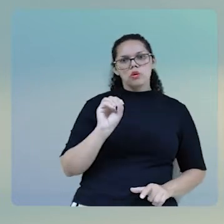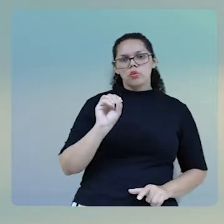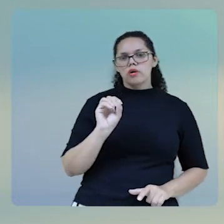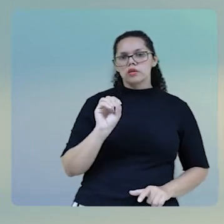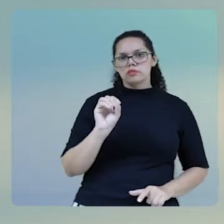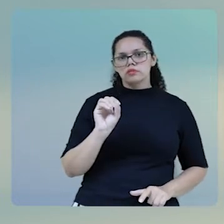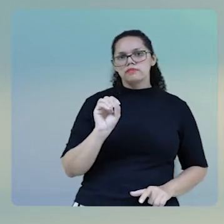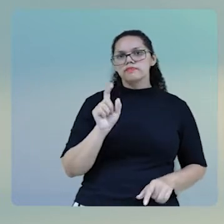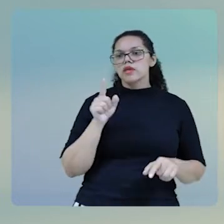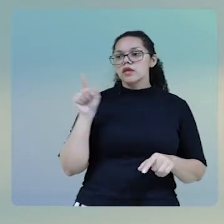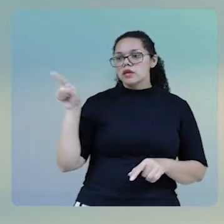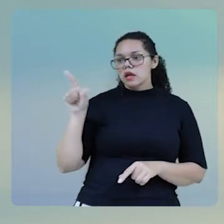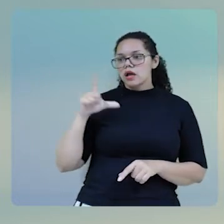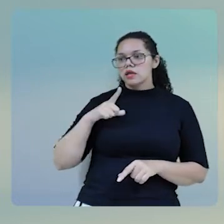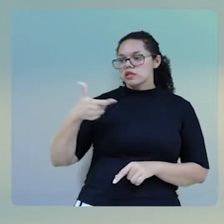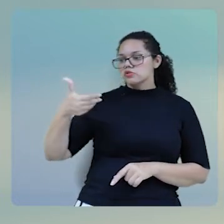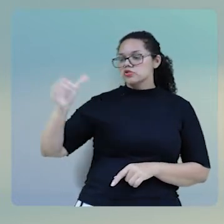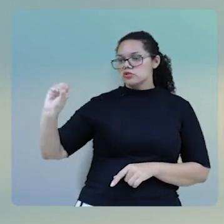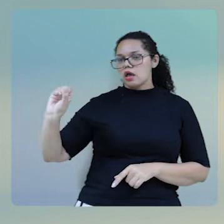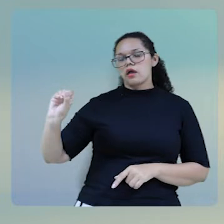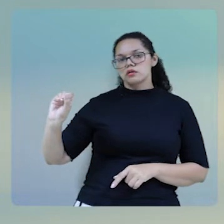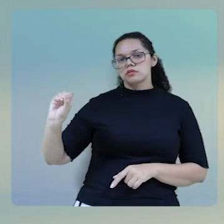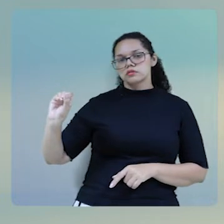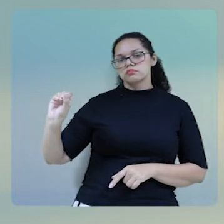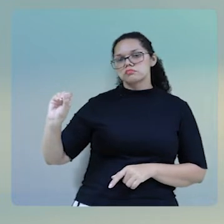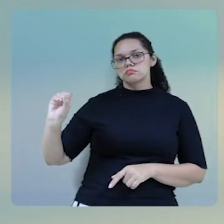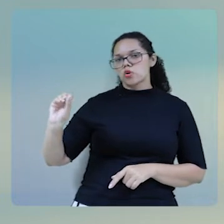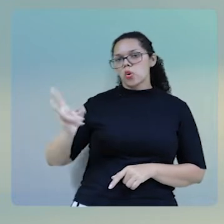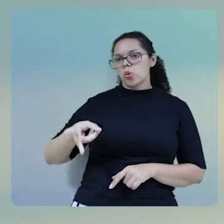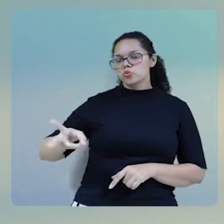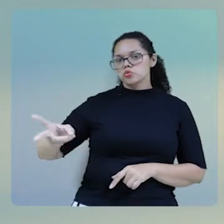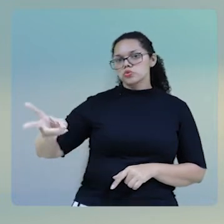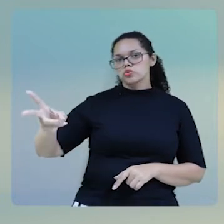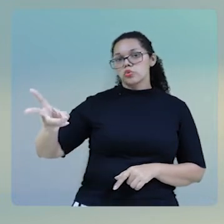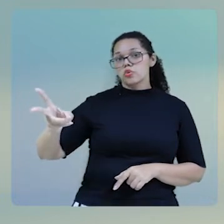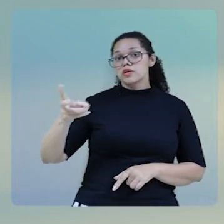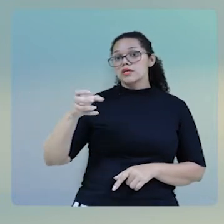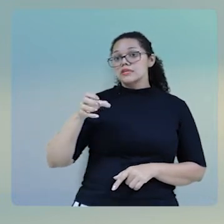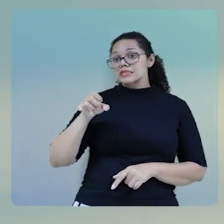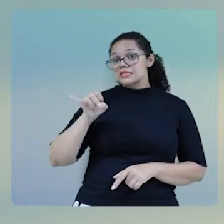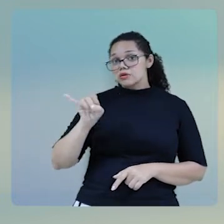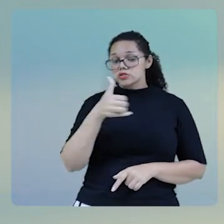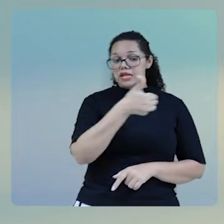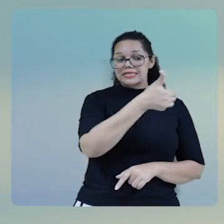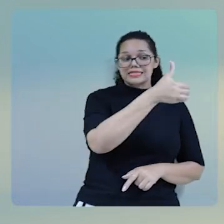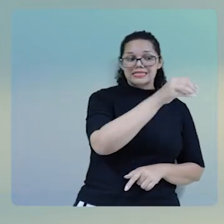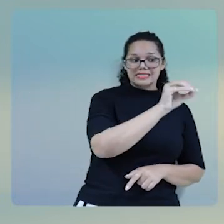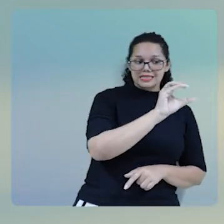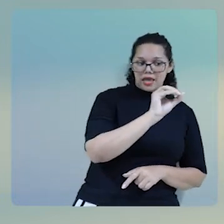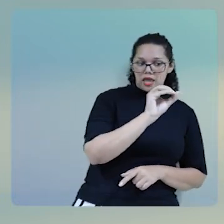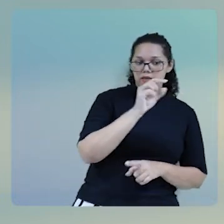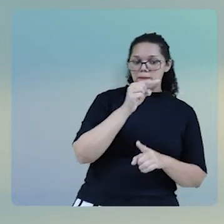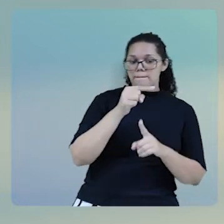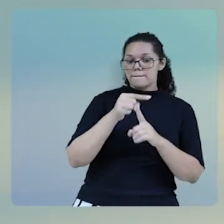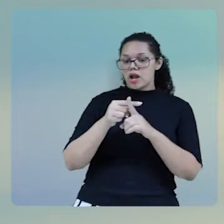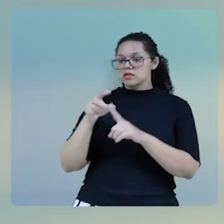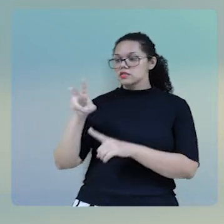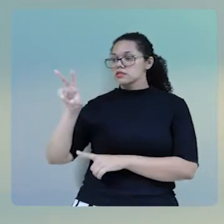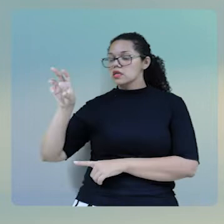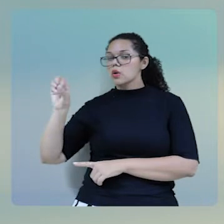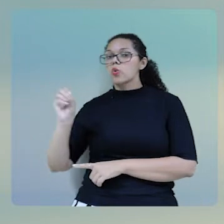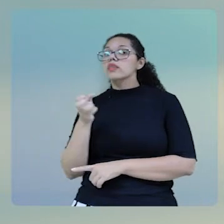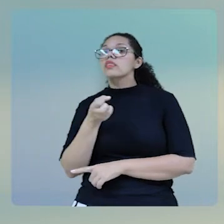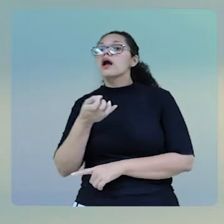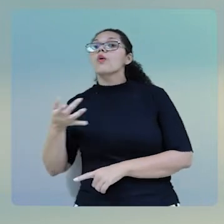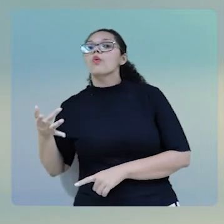está o resistor de 10 ohms, continua o resistor de 10 ohms. Se eu juntar 100 com 50, vai dar quanto? Juntando 100 com 50,